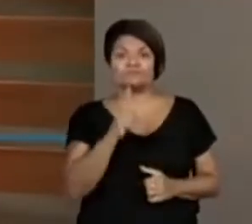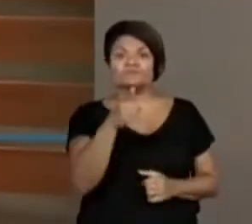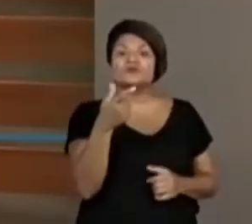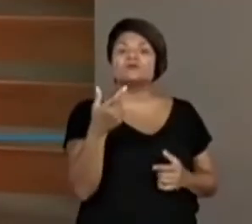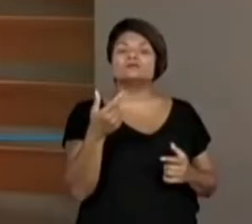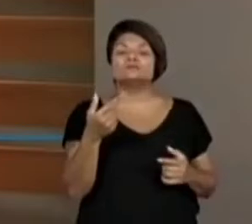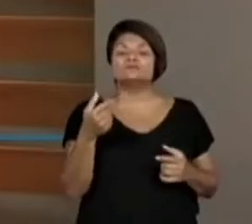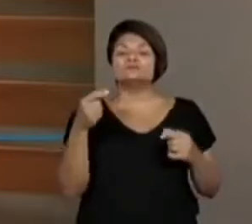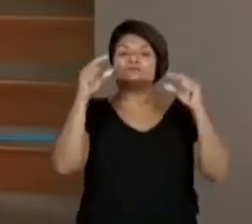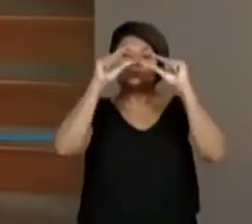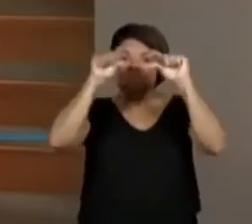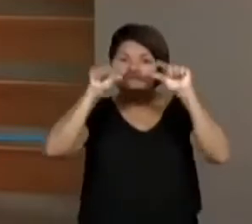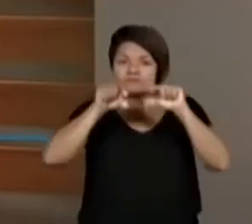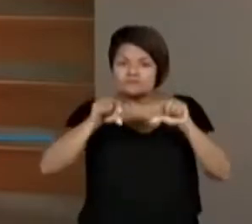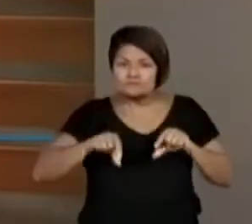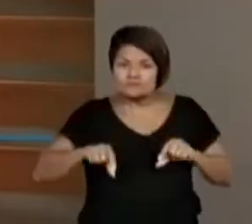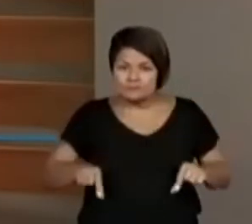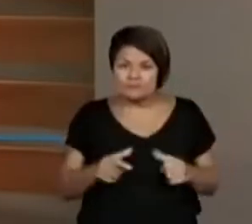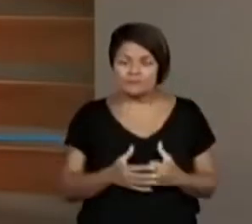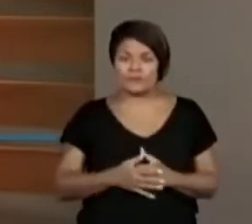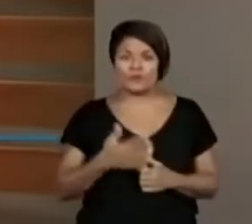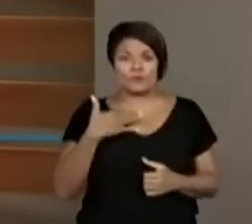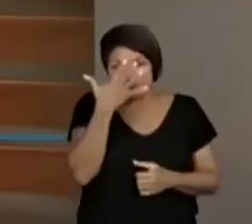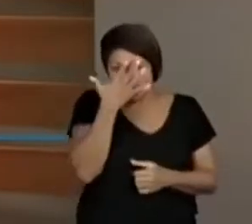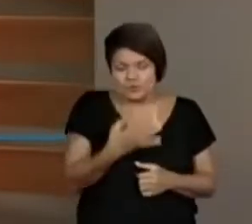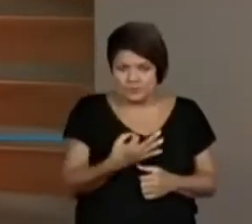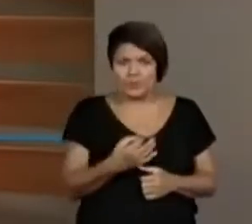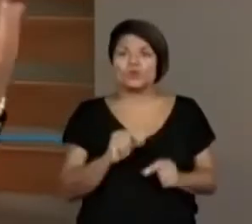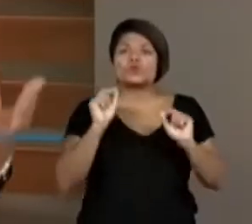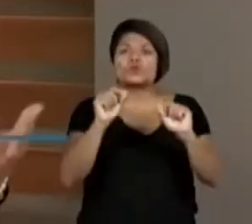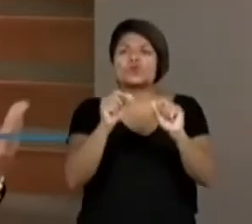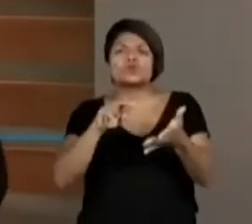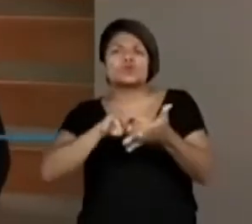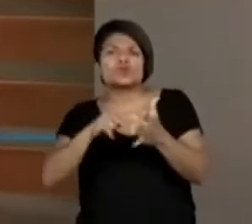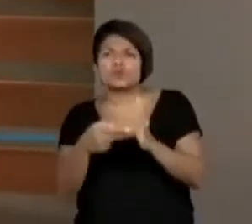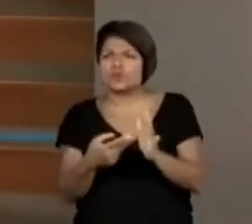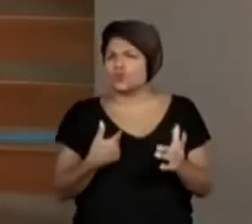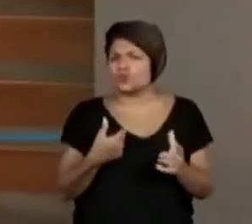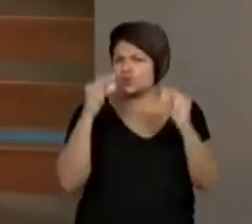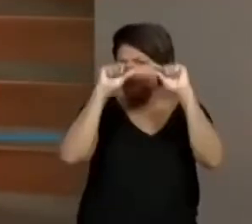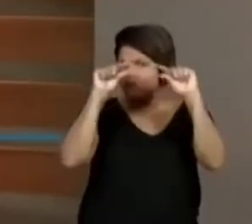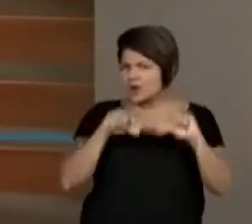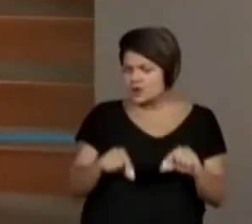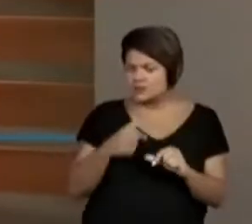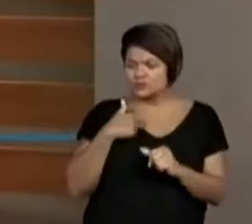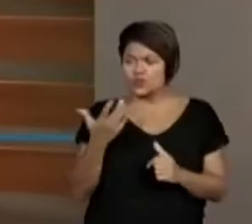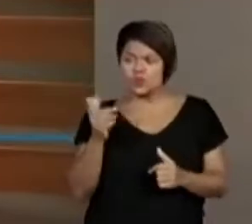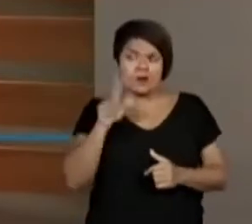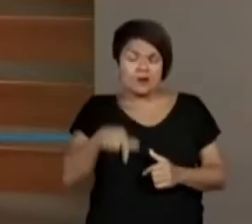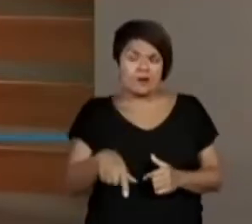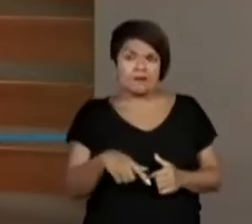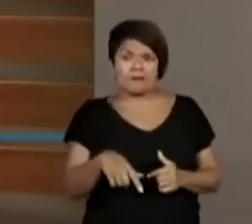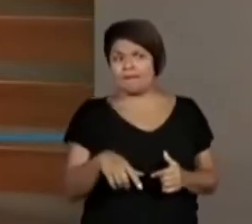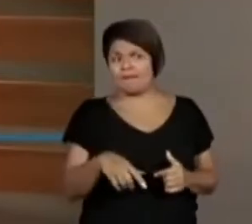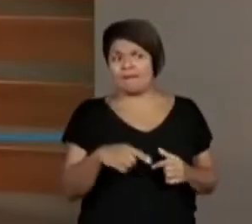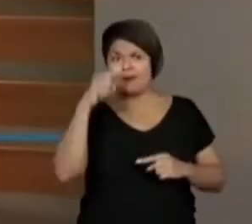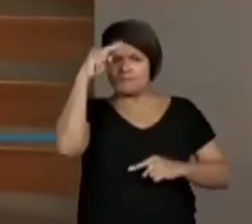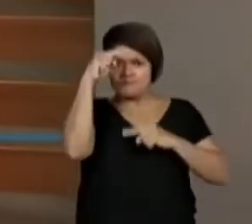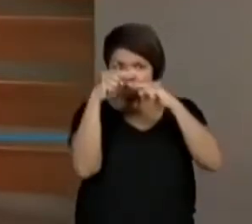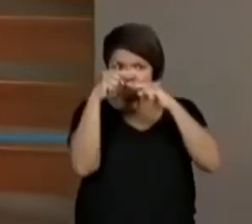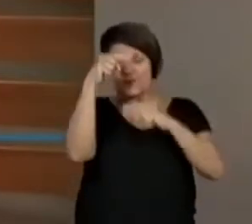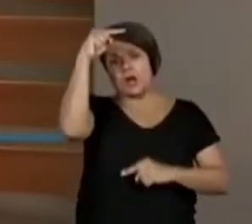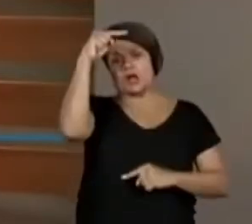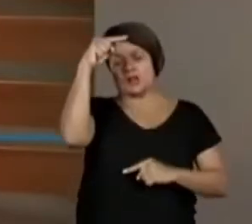enquanto, para a gente conseguir entender tudo assim, o que é verso? Por que tem rima? É um texto pequeno ou é grande? A gente vai ter contato com